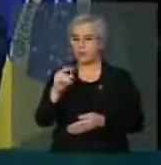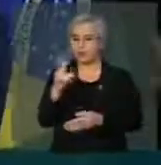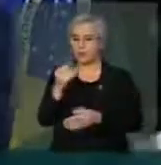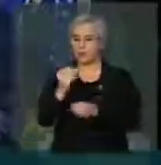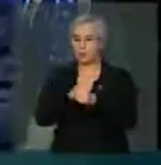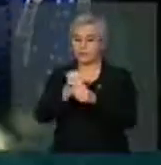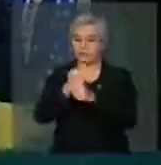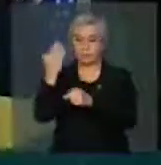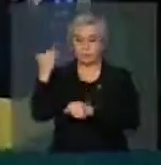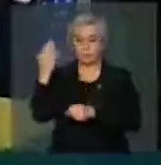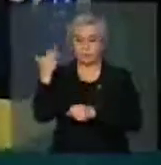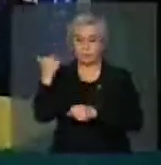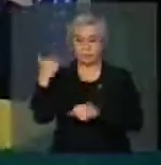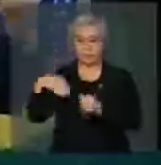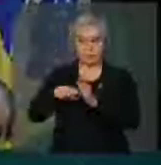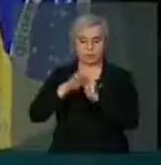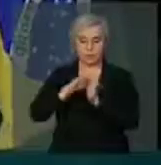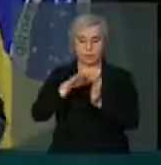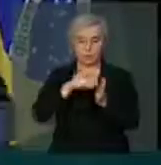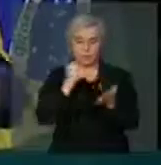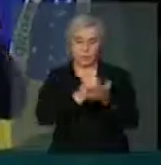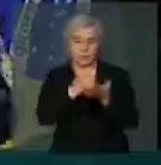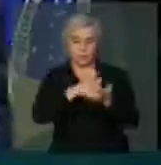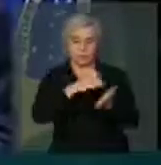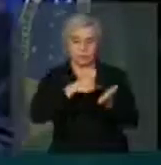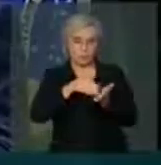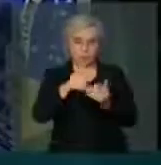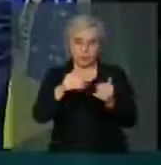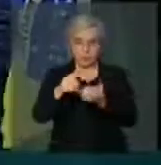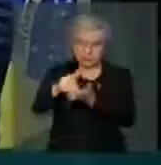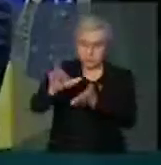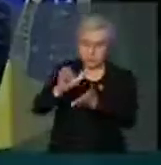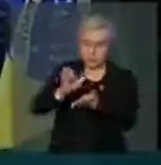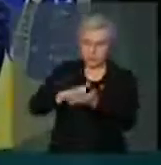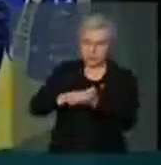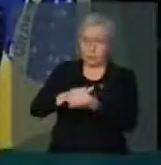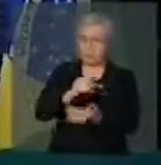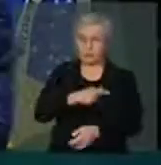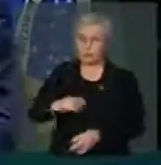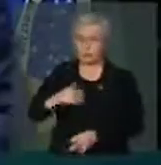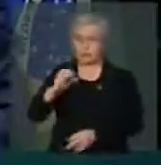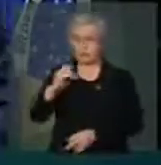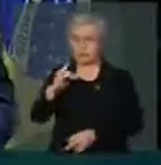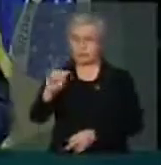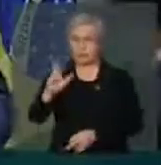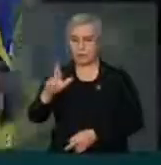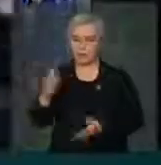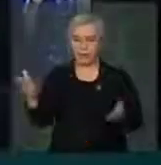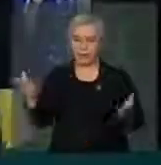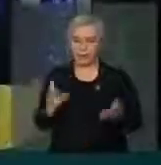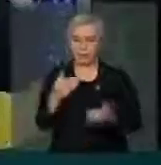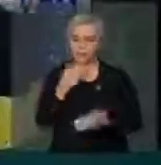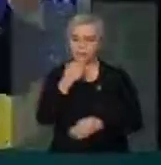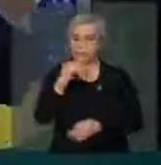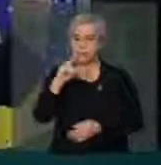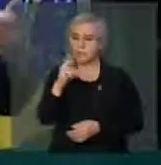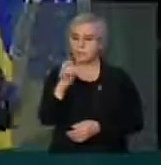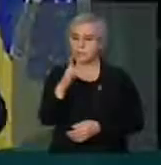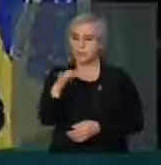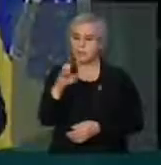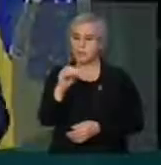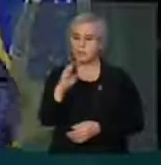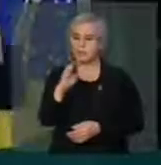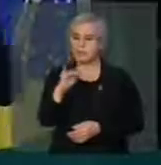o pedido de impeachment do presidente Collor. Hoje foi Hélio Bicudo, mais de 90 anos de